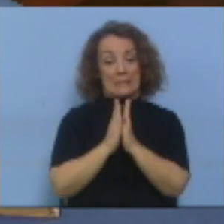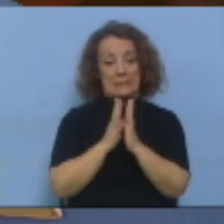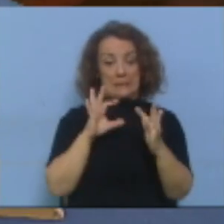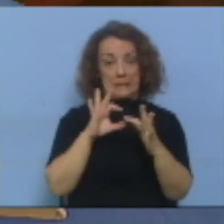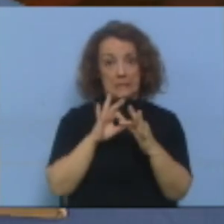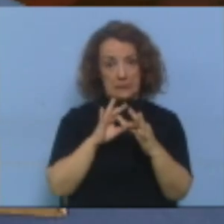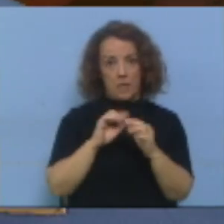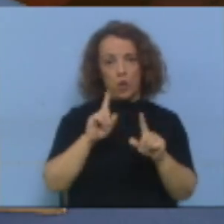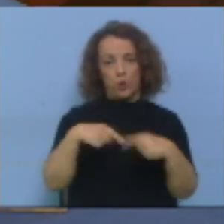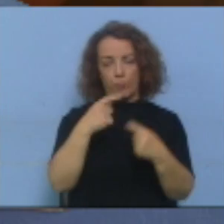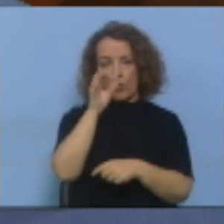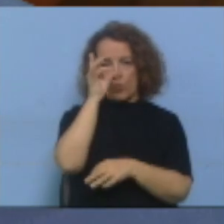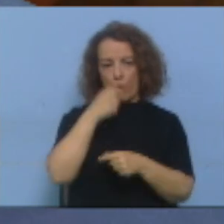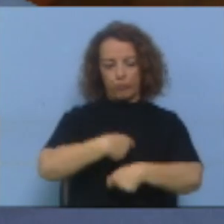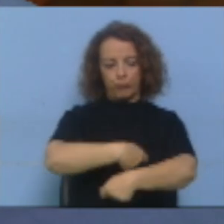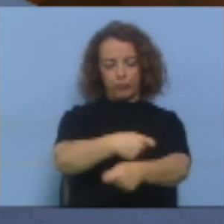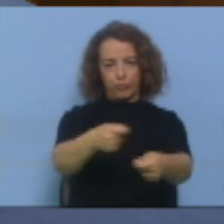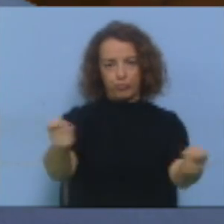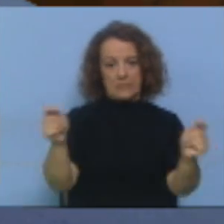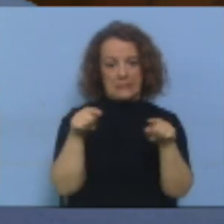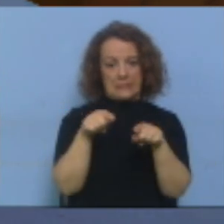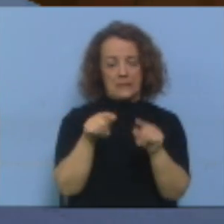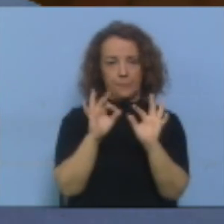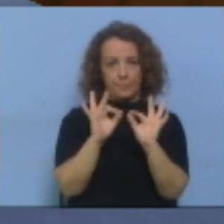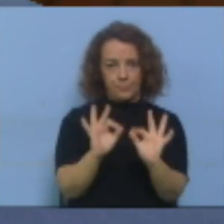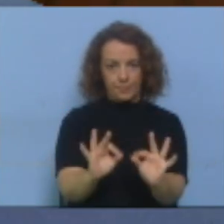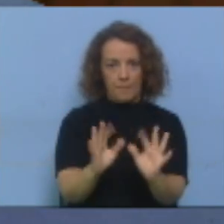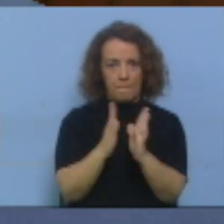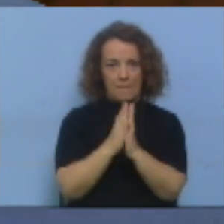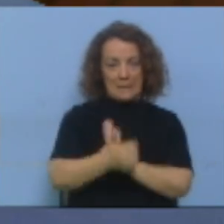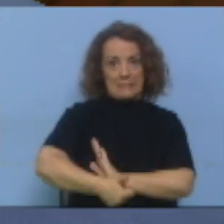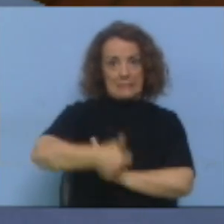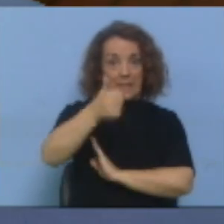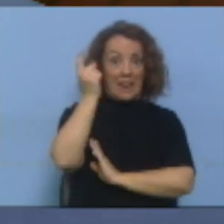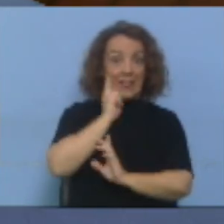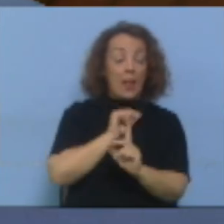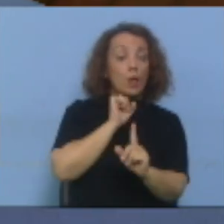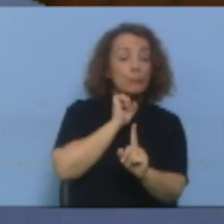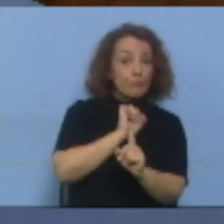que é distribuído. E isto é o momento de celebração litúrgico central deste dia.